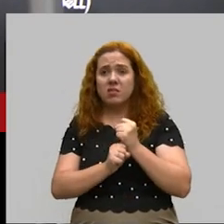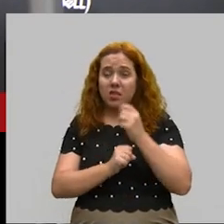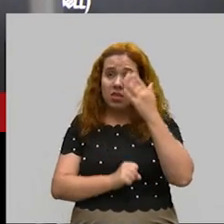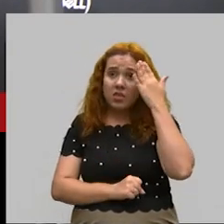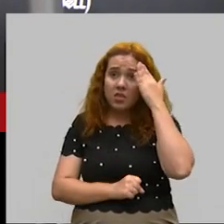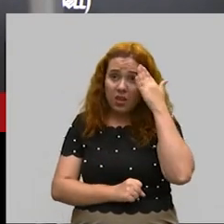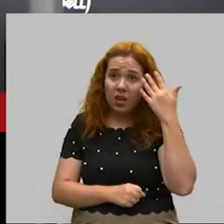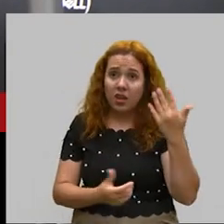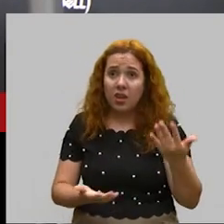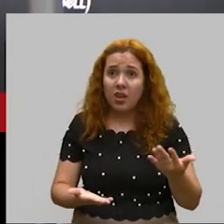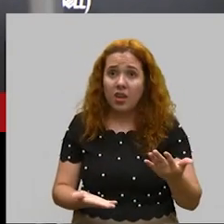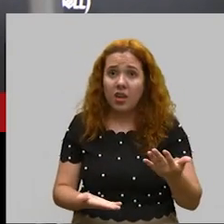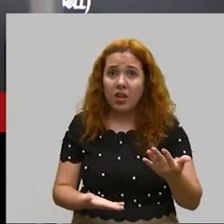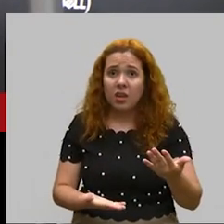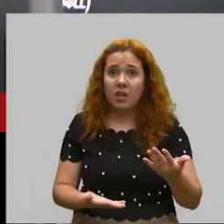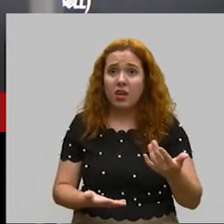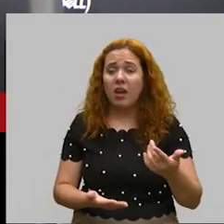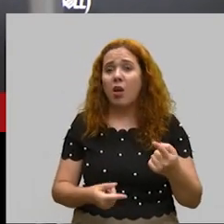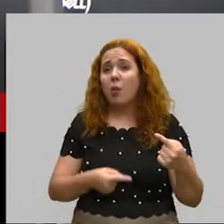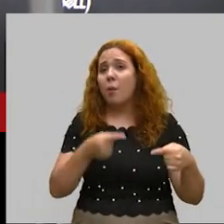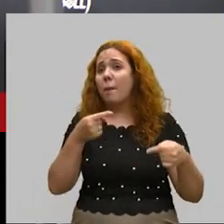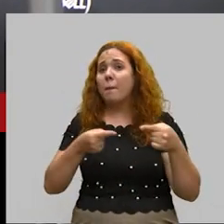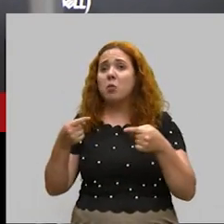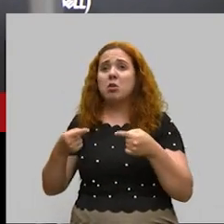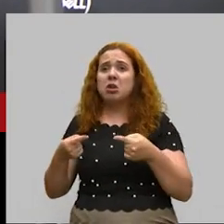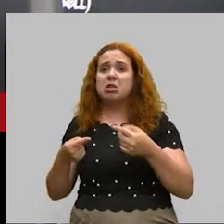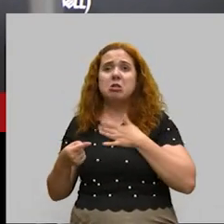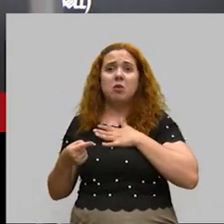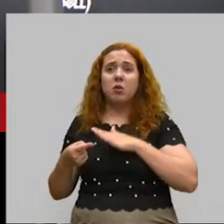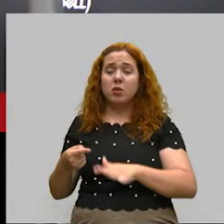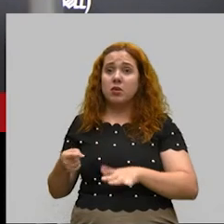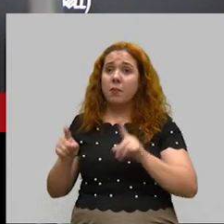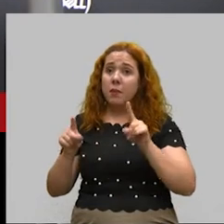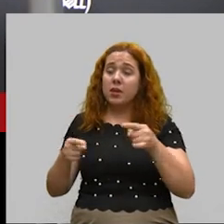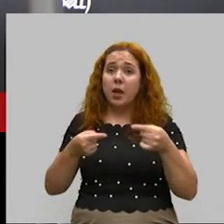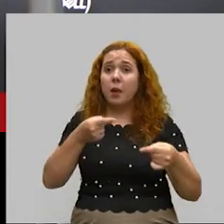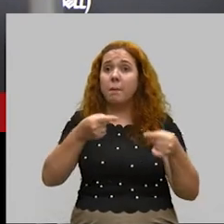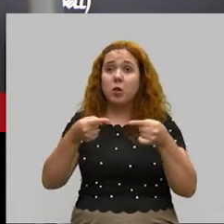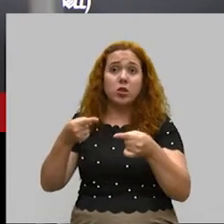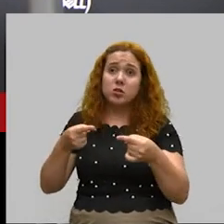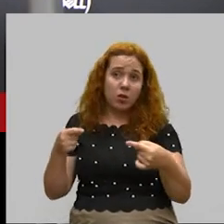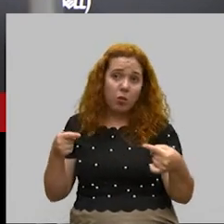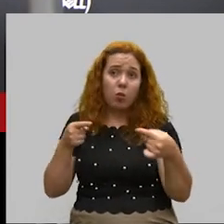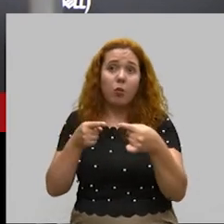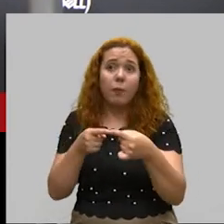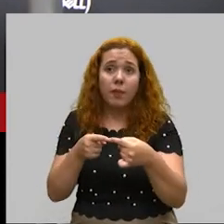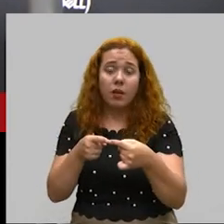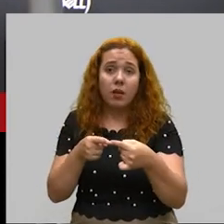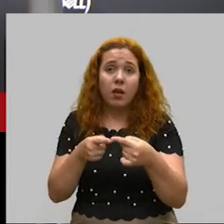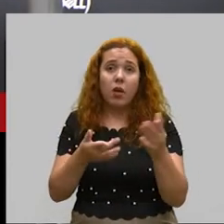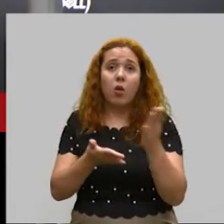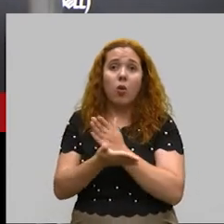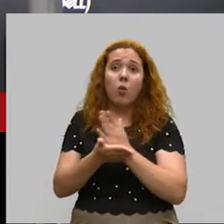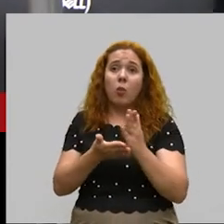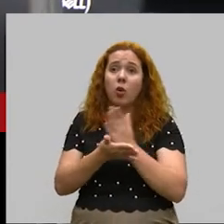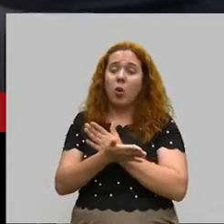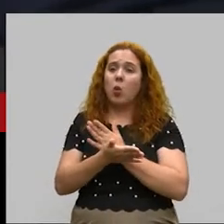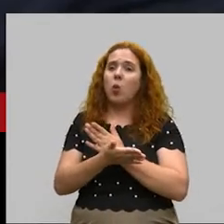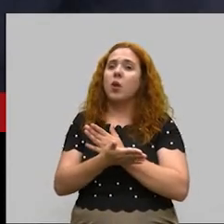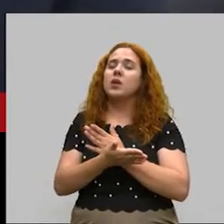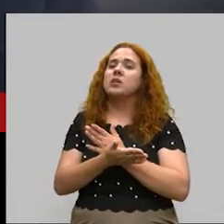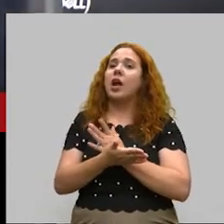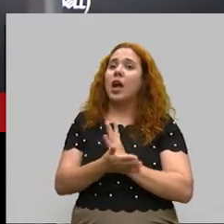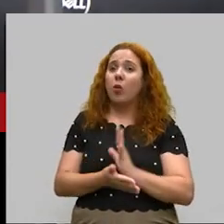tem um monte de gente diz que não gosta de política isso é política fizeram alguma coisa para impedir o crescimento das